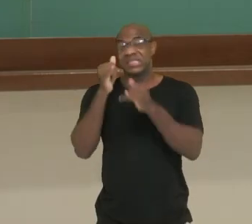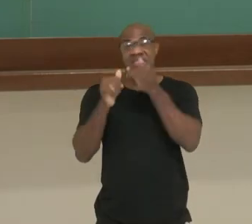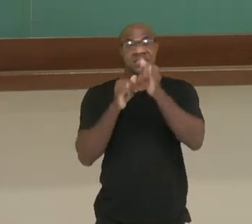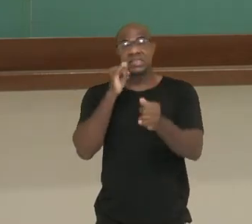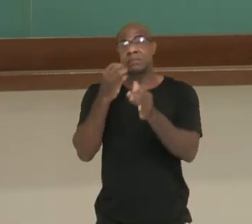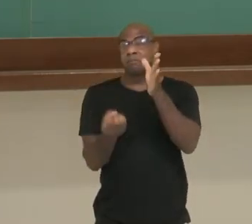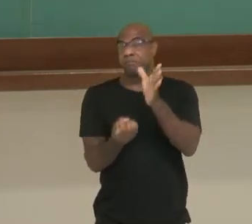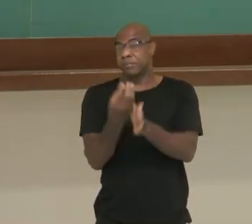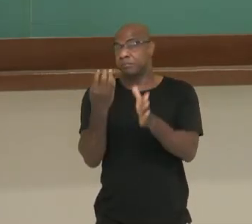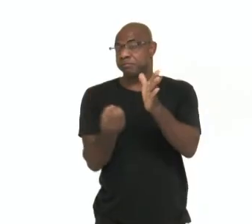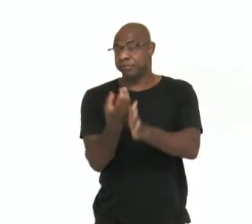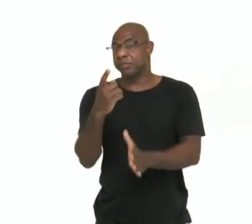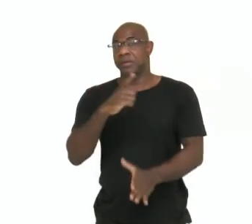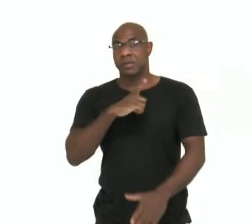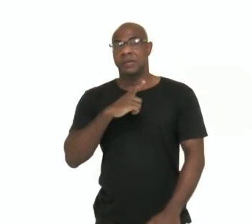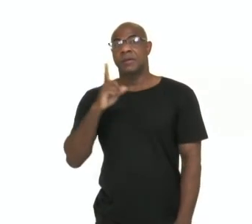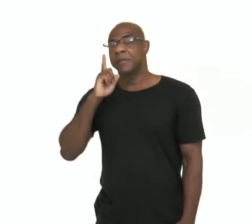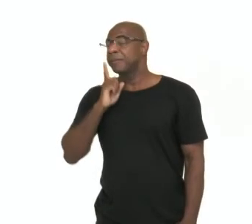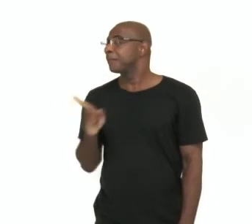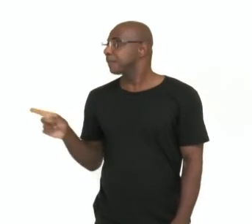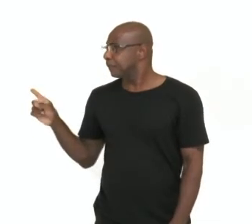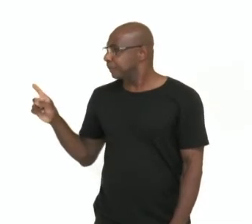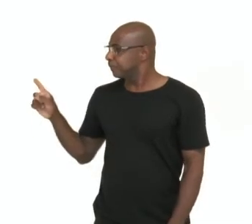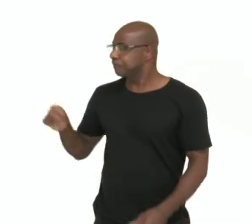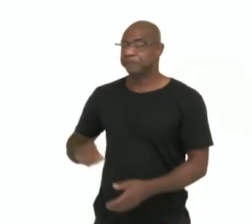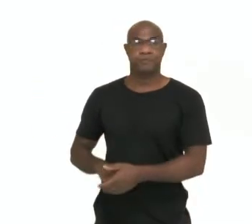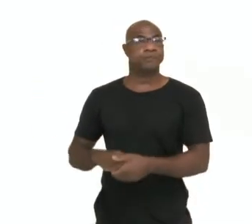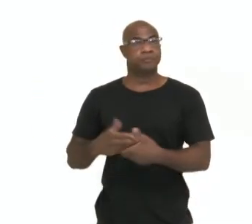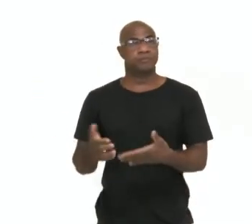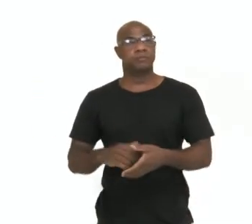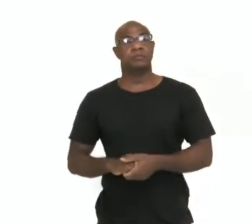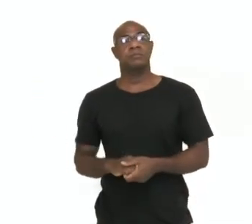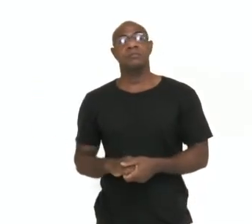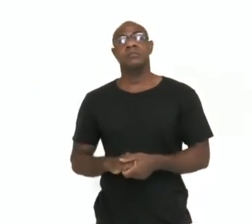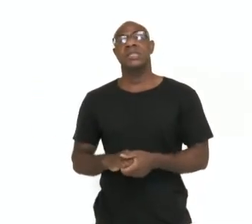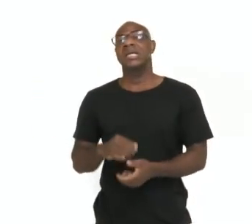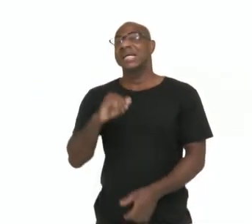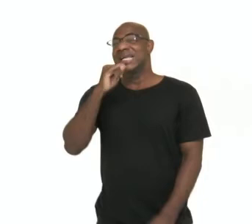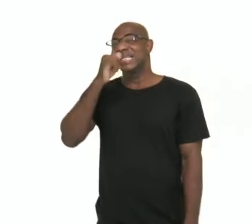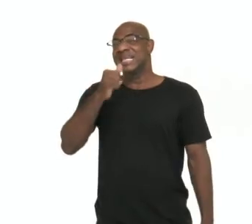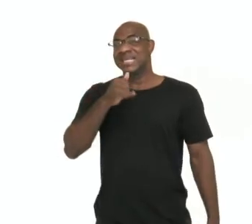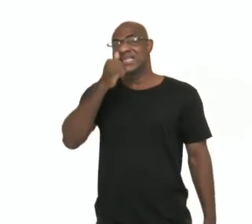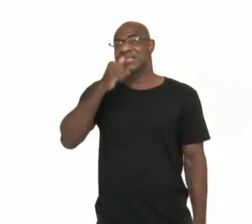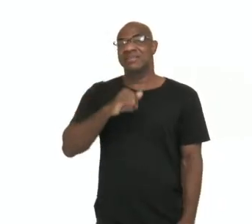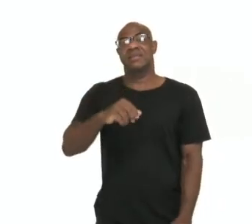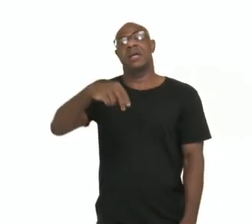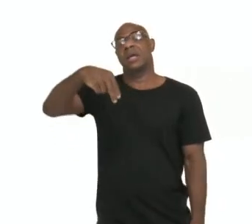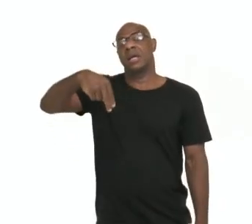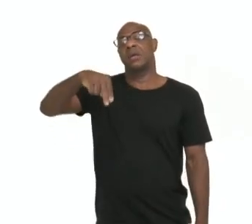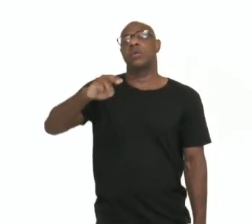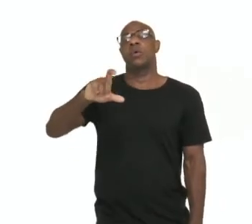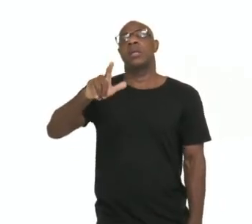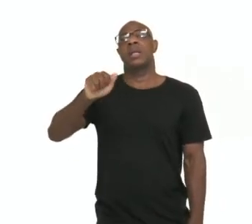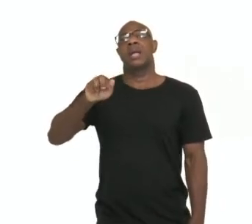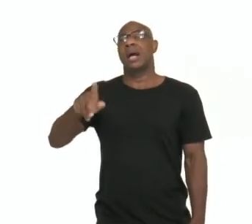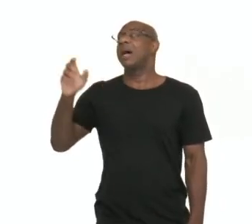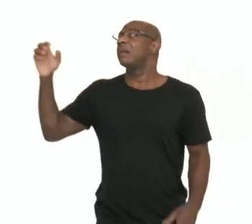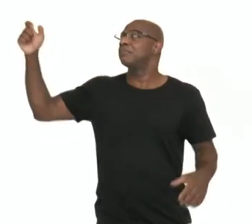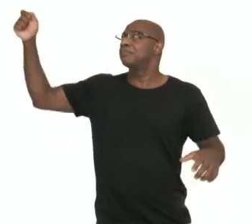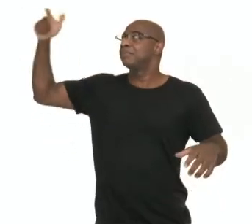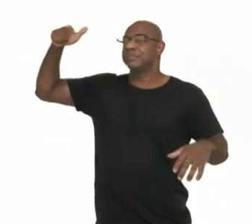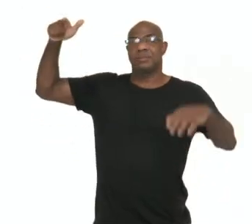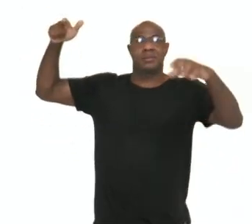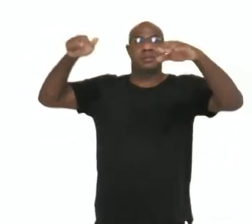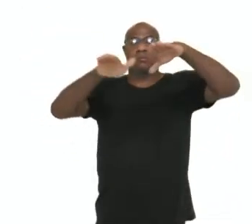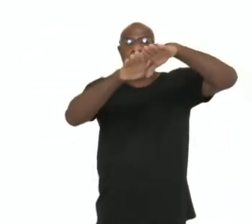energia. E aqui a gente vai ver que a energia nuclear ela é obtida a partir da fissão do núcleo do átomo de urânio, ou